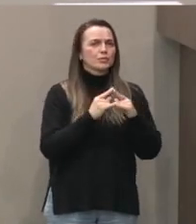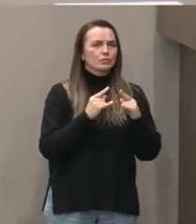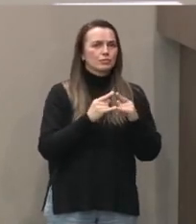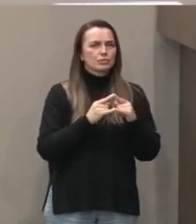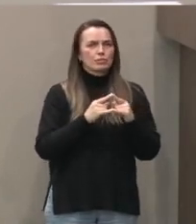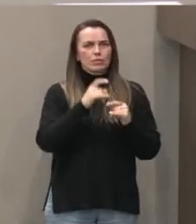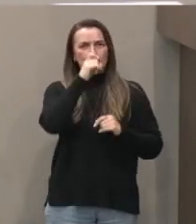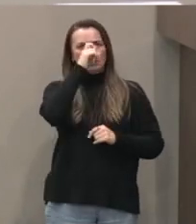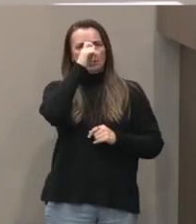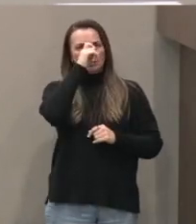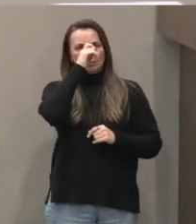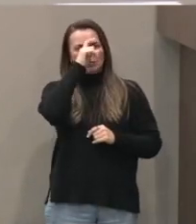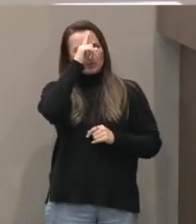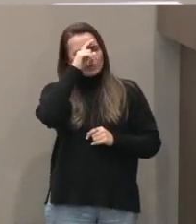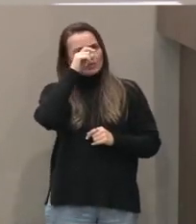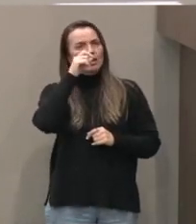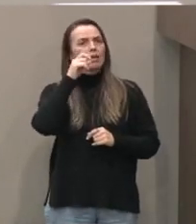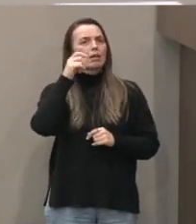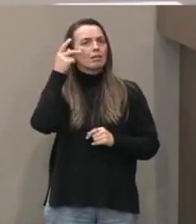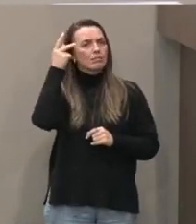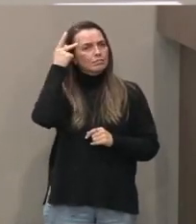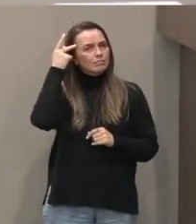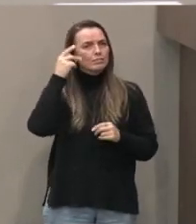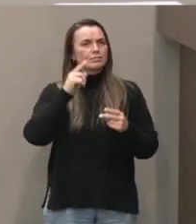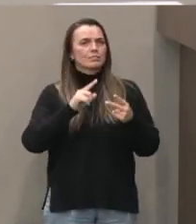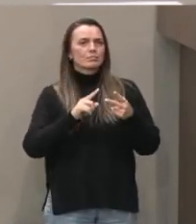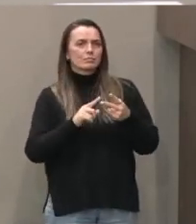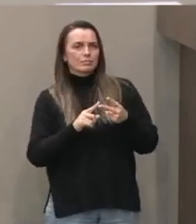Vicente, outros hospitais, Hospital de Olhos.